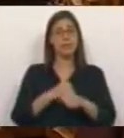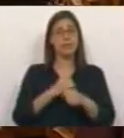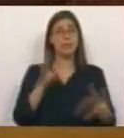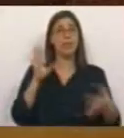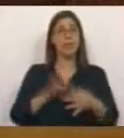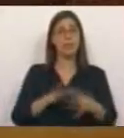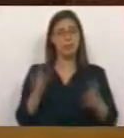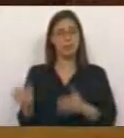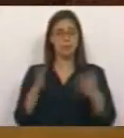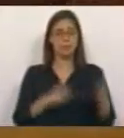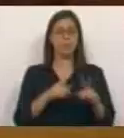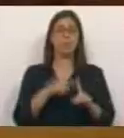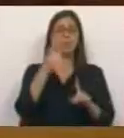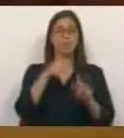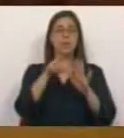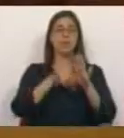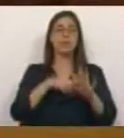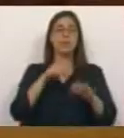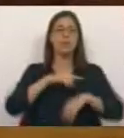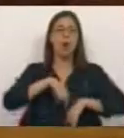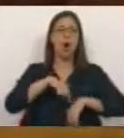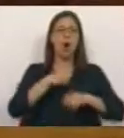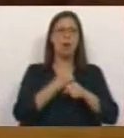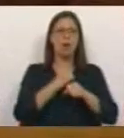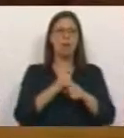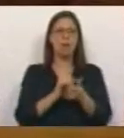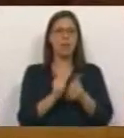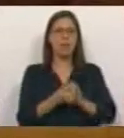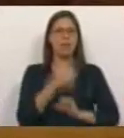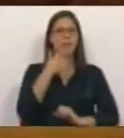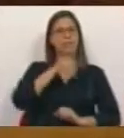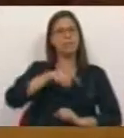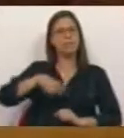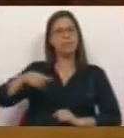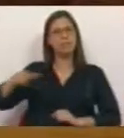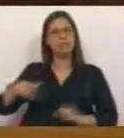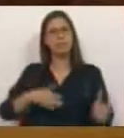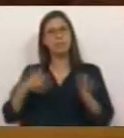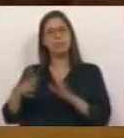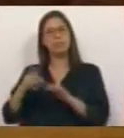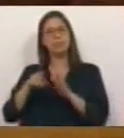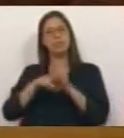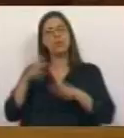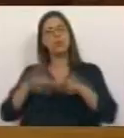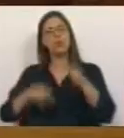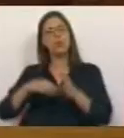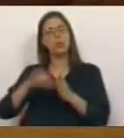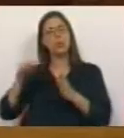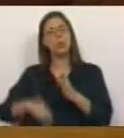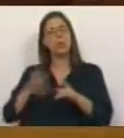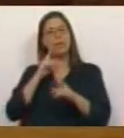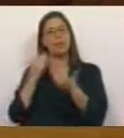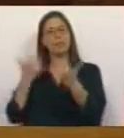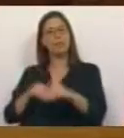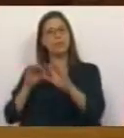laborais. Por um lado, temos os regimes do banco de horas e da adaptabilidade individual e, por outro, o regime jurídico da contratação a